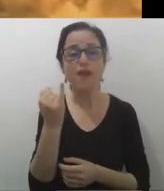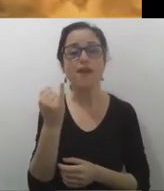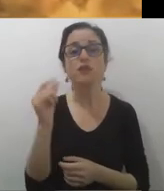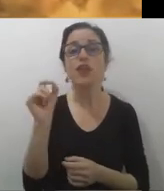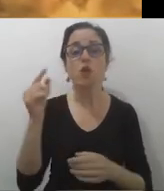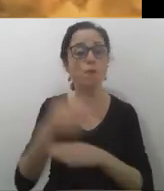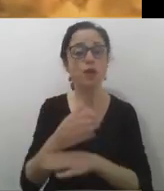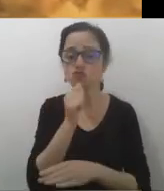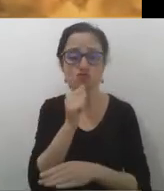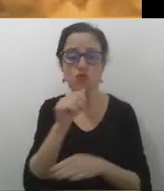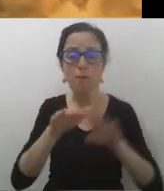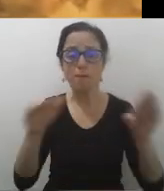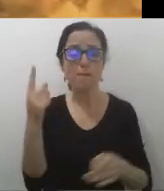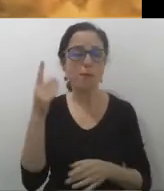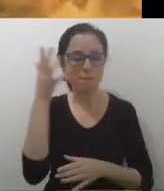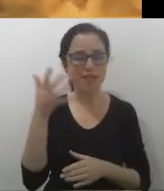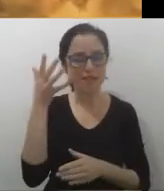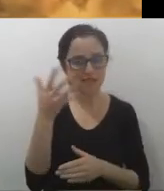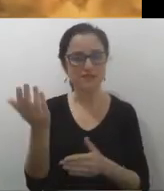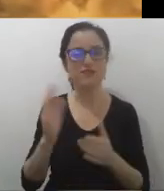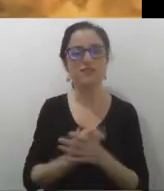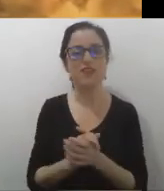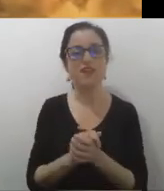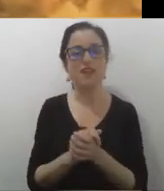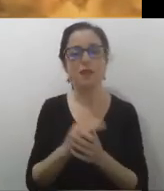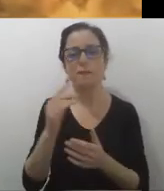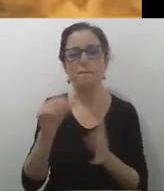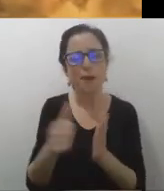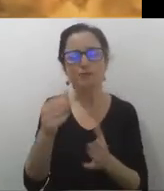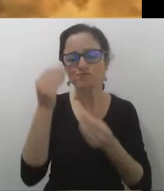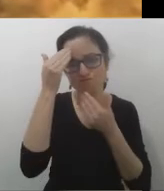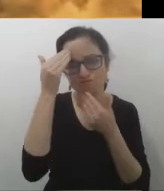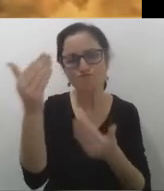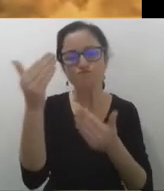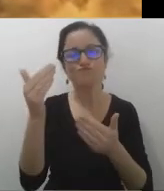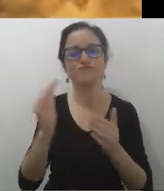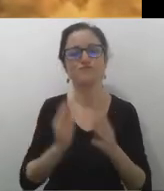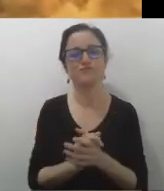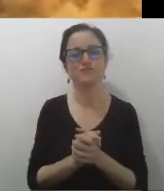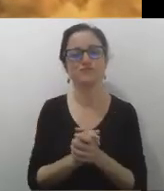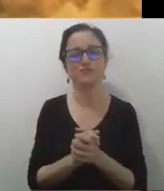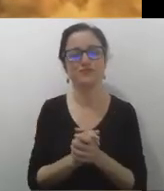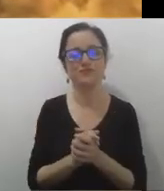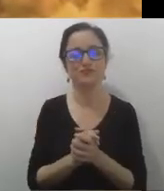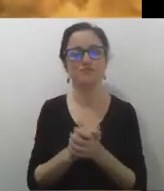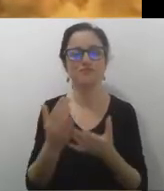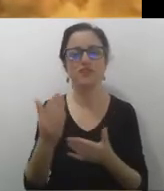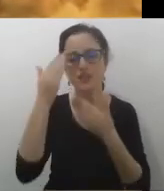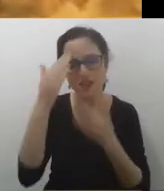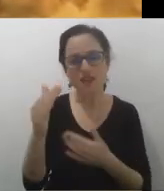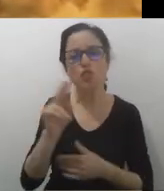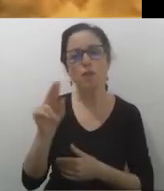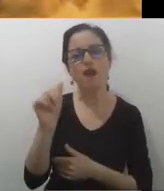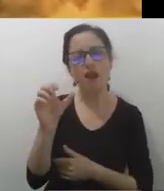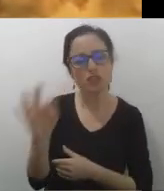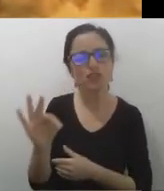importante para quem não participou das primeiras mesas. Primeiramente, muito obrigada. Eu